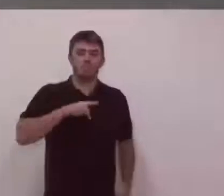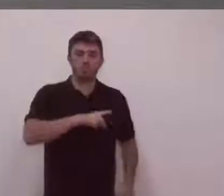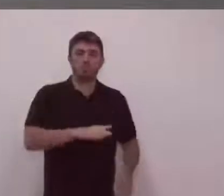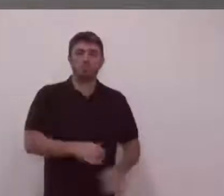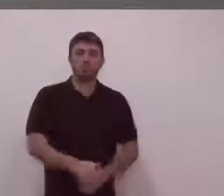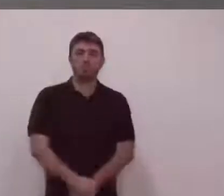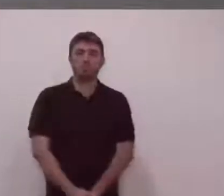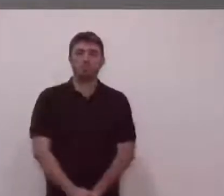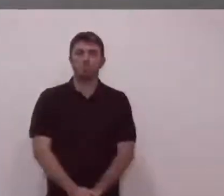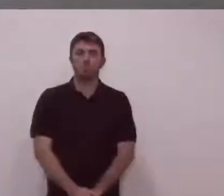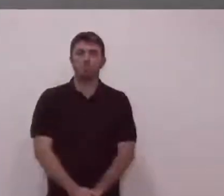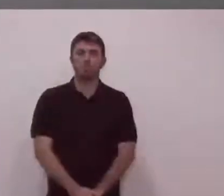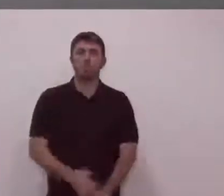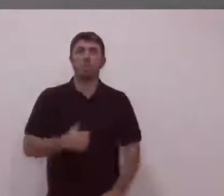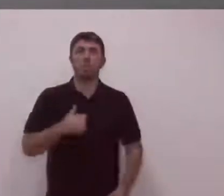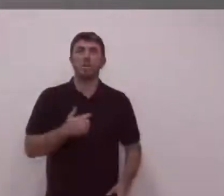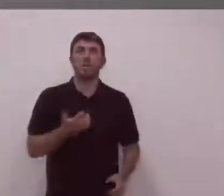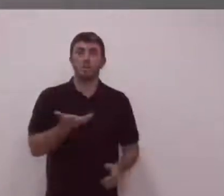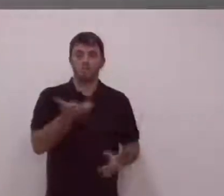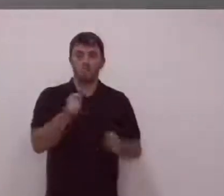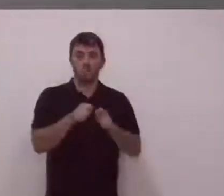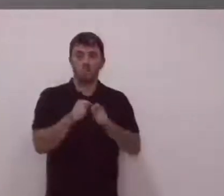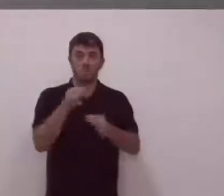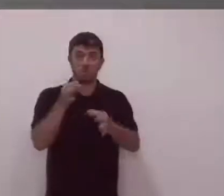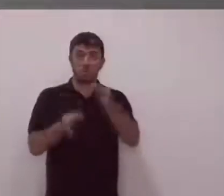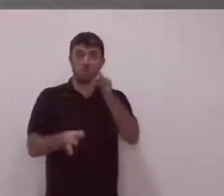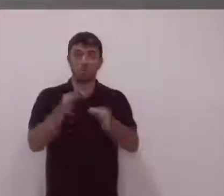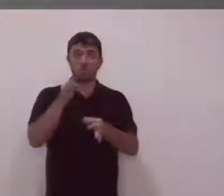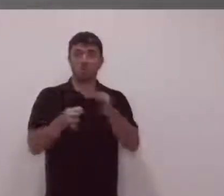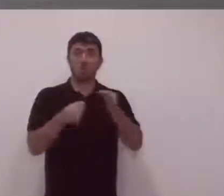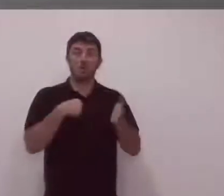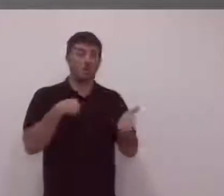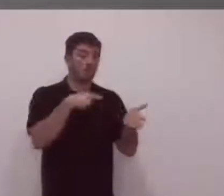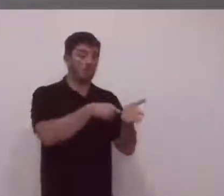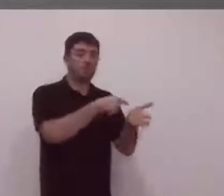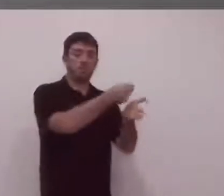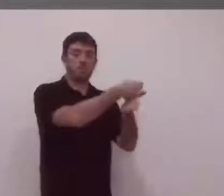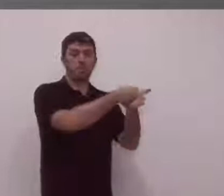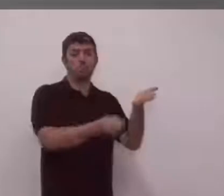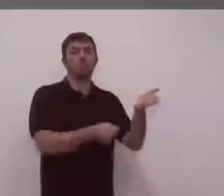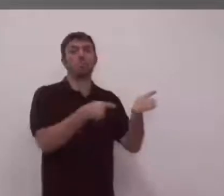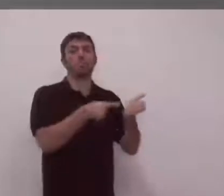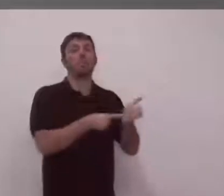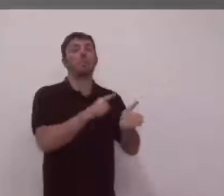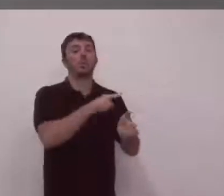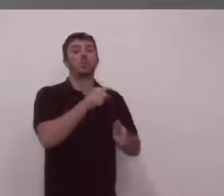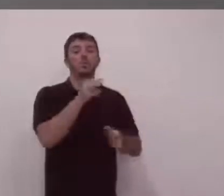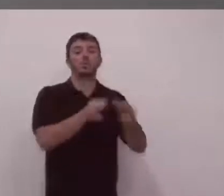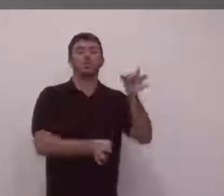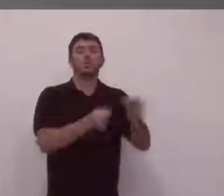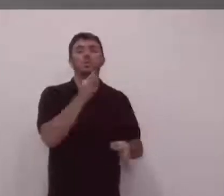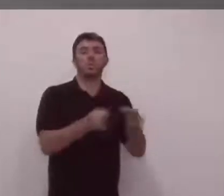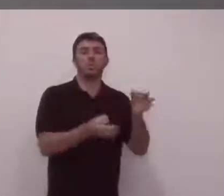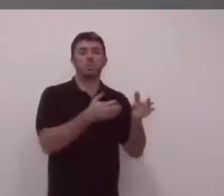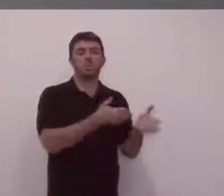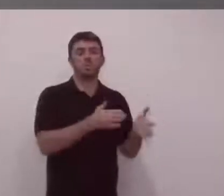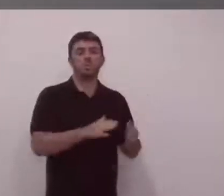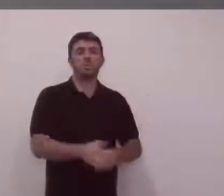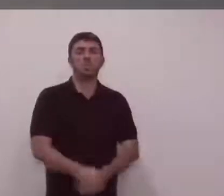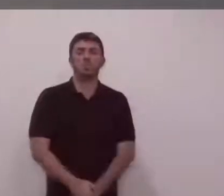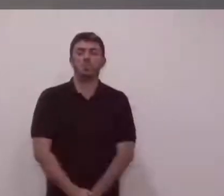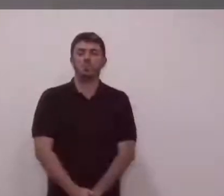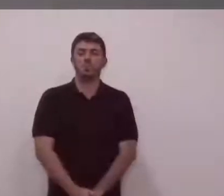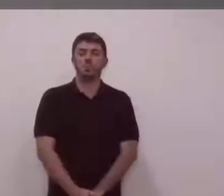quer se fazer justiça eu vou me ater no relatório da justiça é